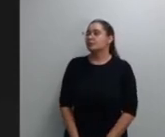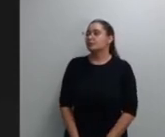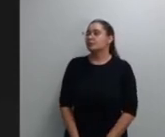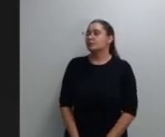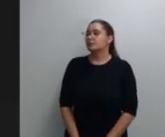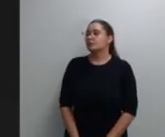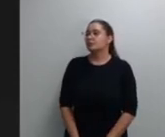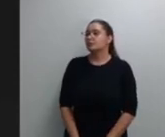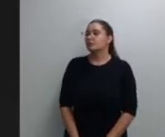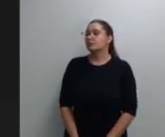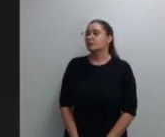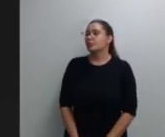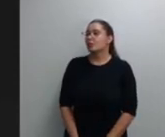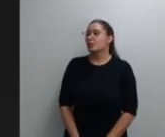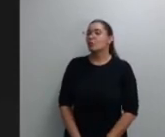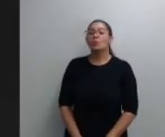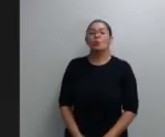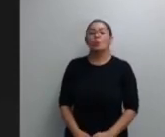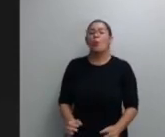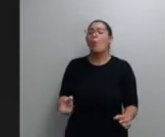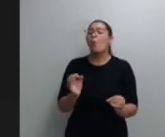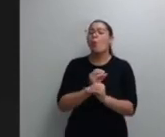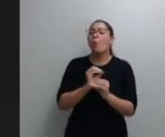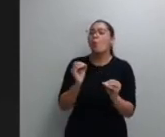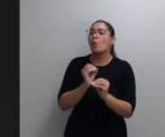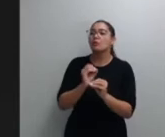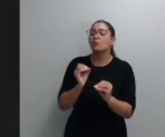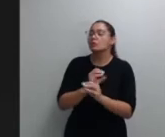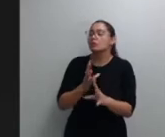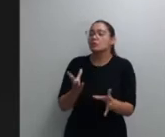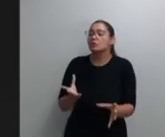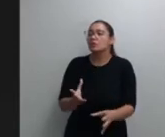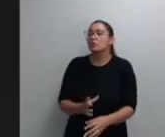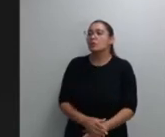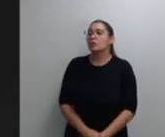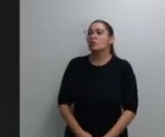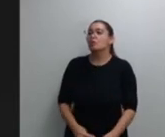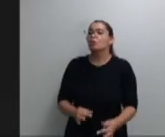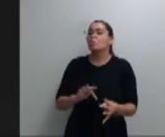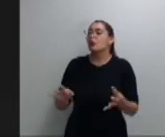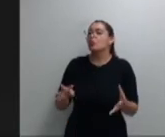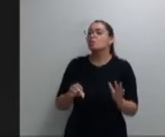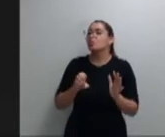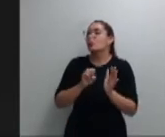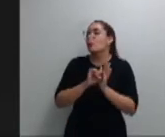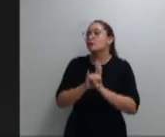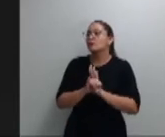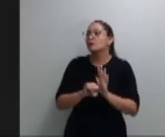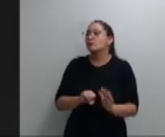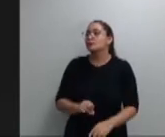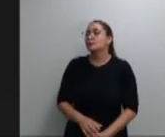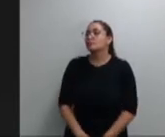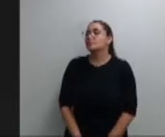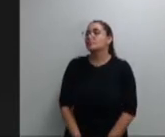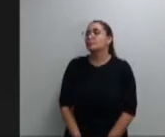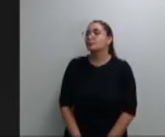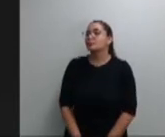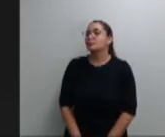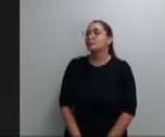lacuna ou alguma contradição no texto da edital uma vez exercida não poderia mais